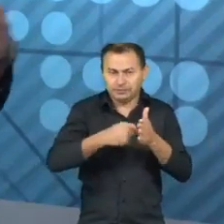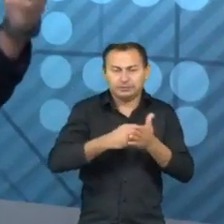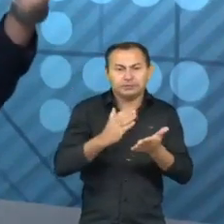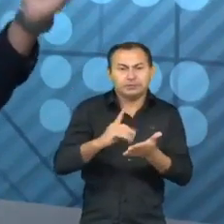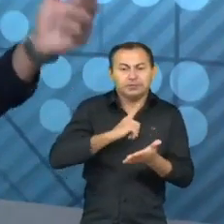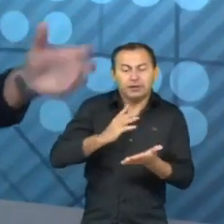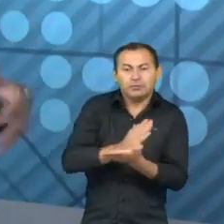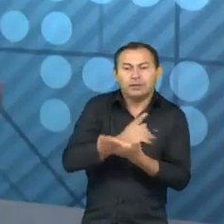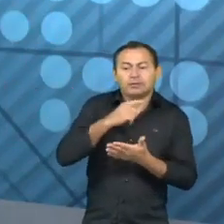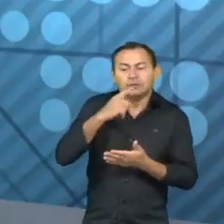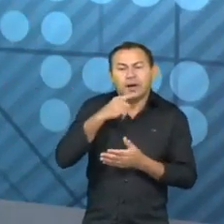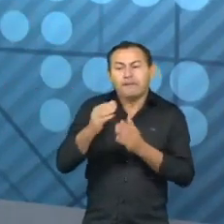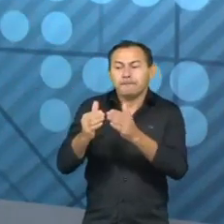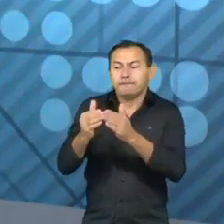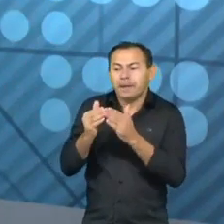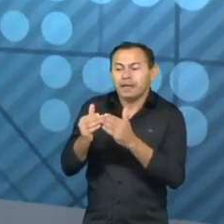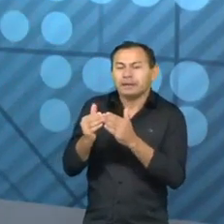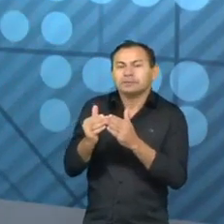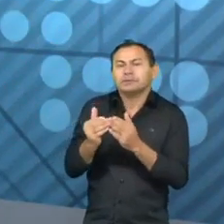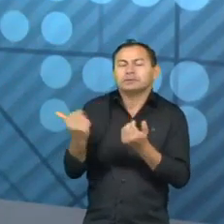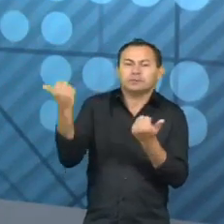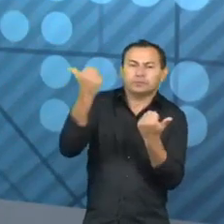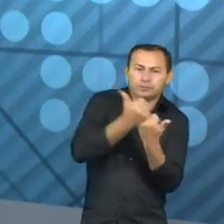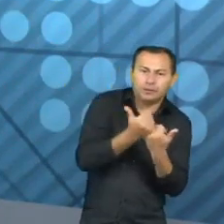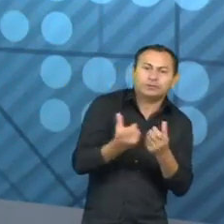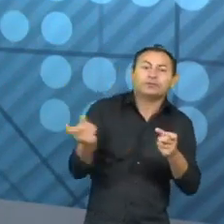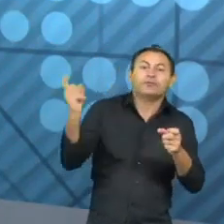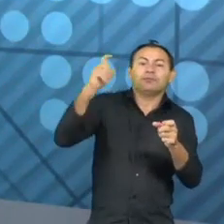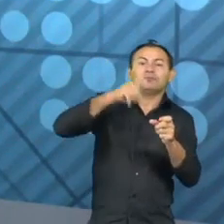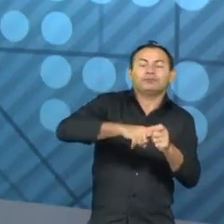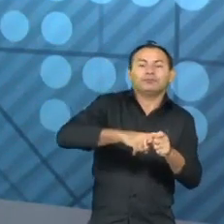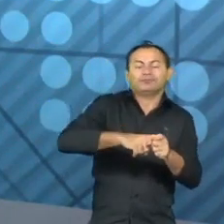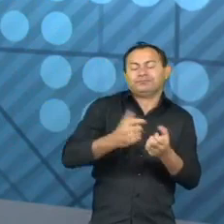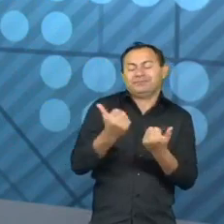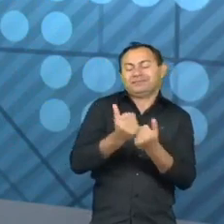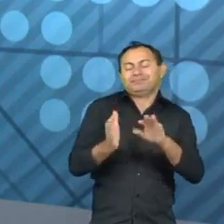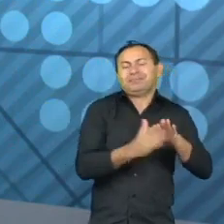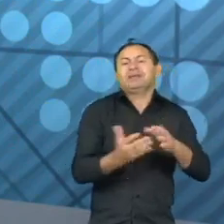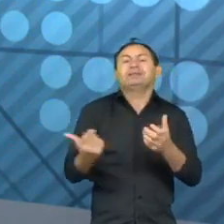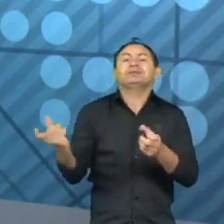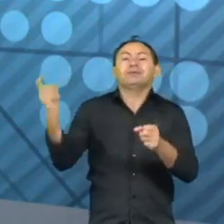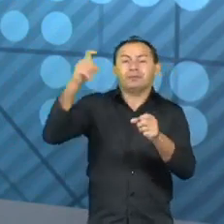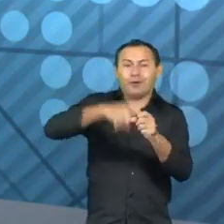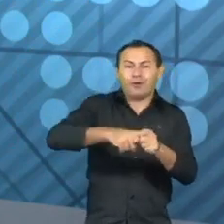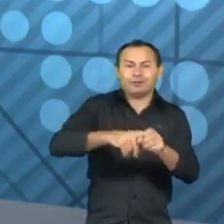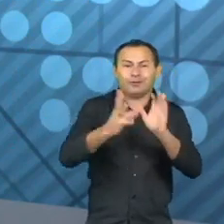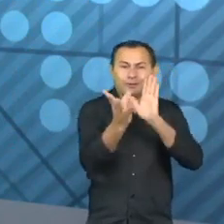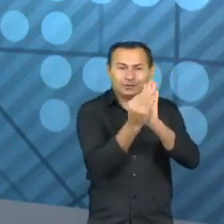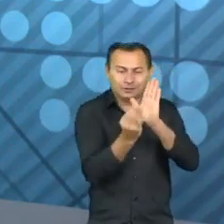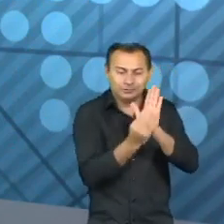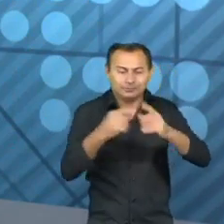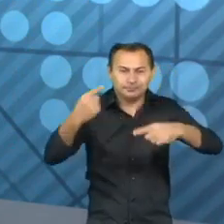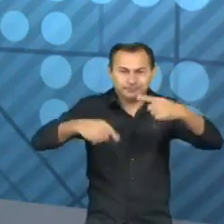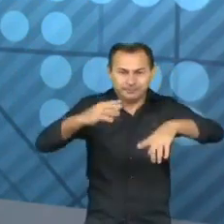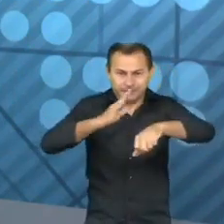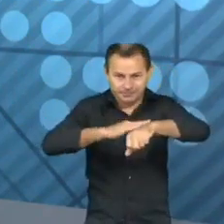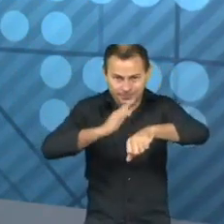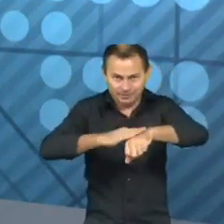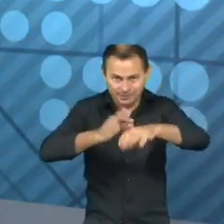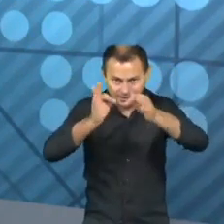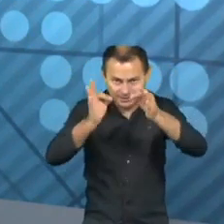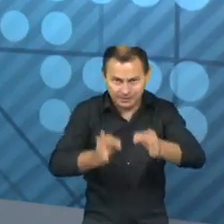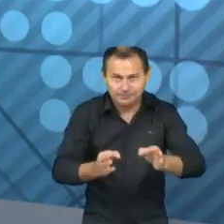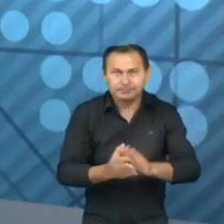é só pedir, a gente volta no conteúdo, a gente debate aqui, é muito importante a sua participação nesses momentos, tá